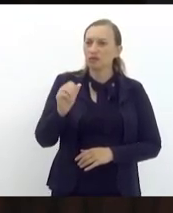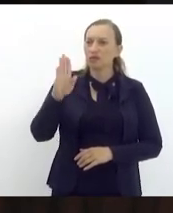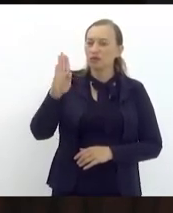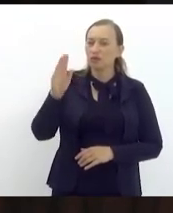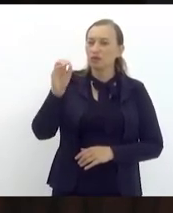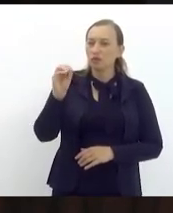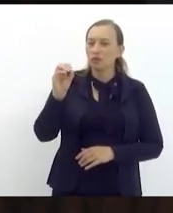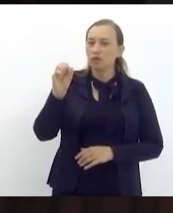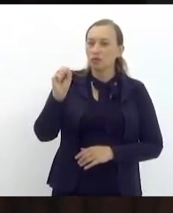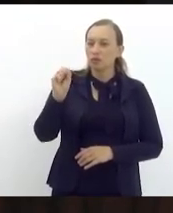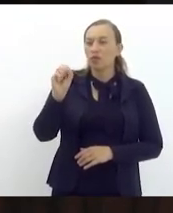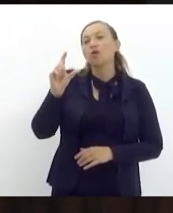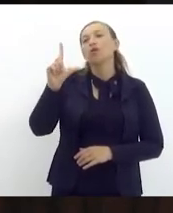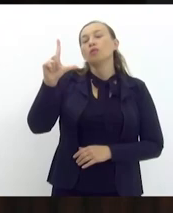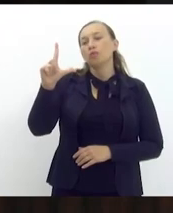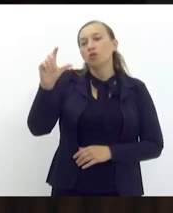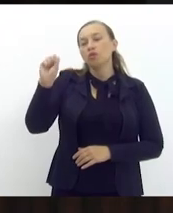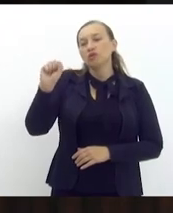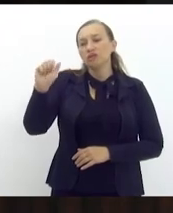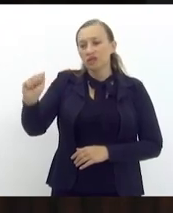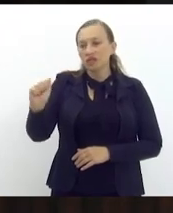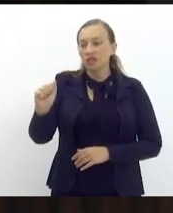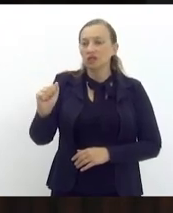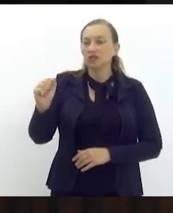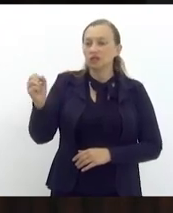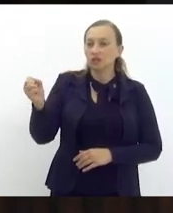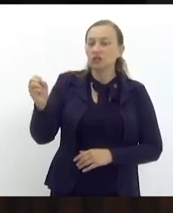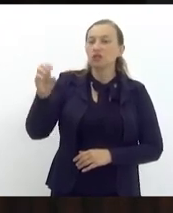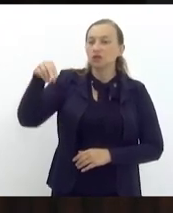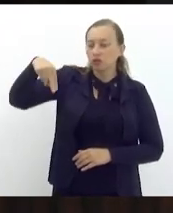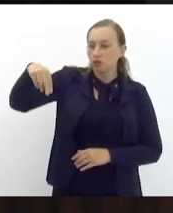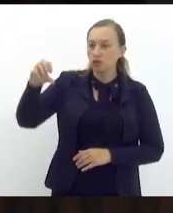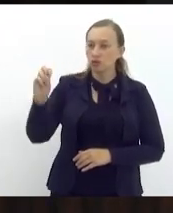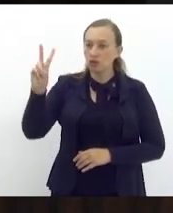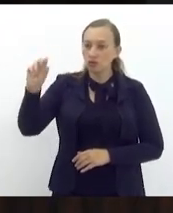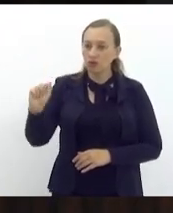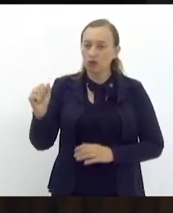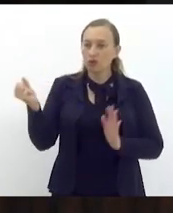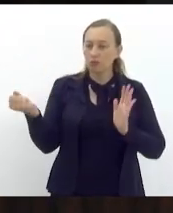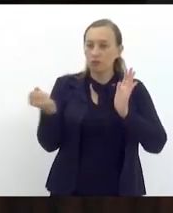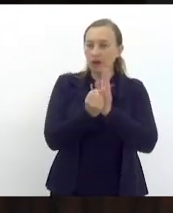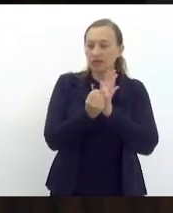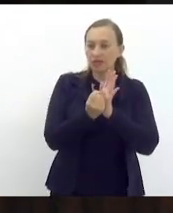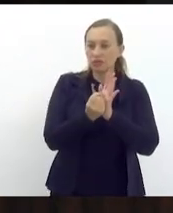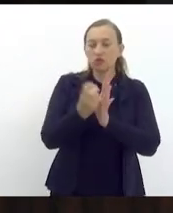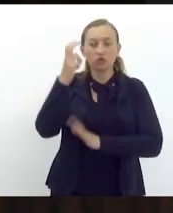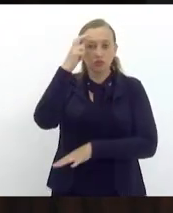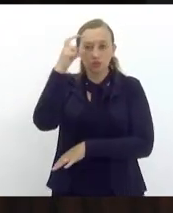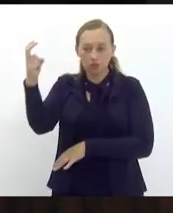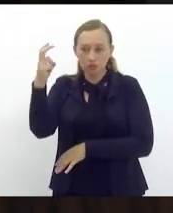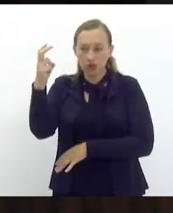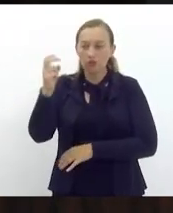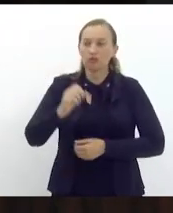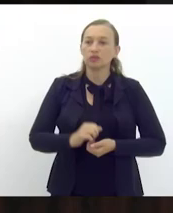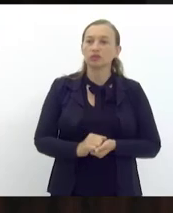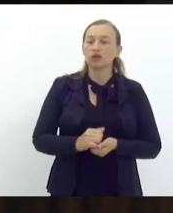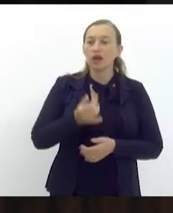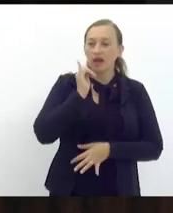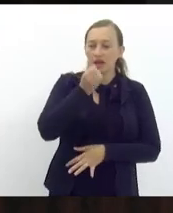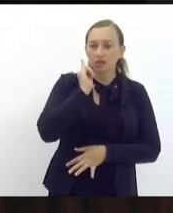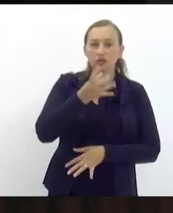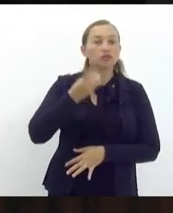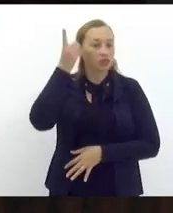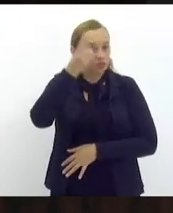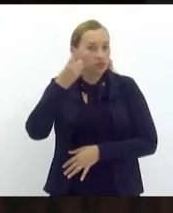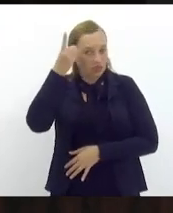do Estado do Rio de Janeiro. Aparecer das comissões de constituição e justiça pela juridicidade. De cultura favorável. Relatores,